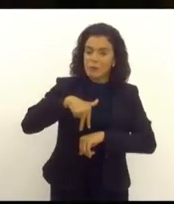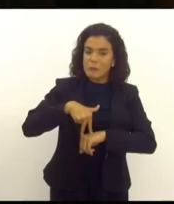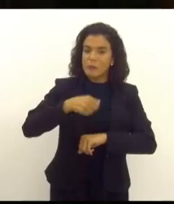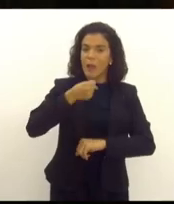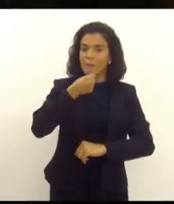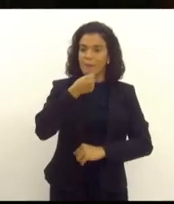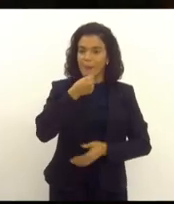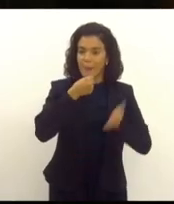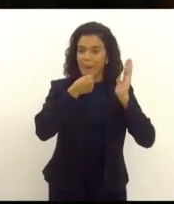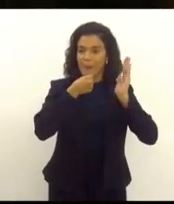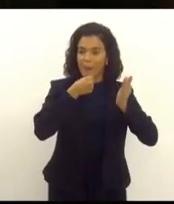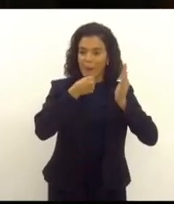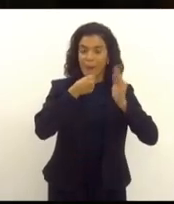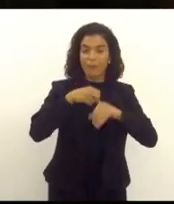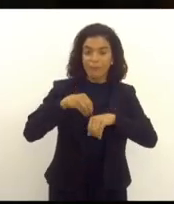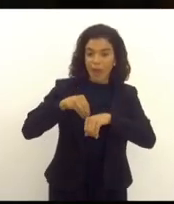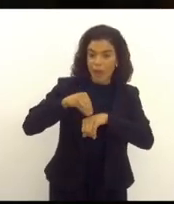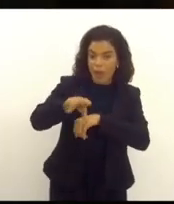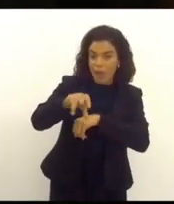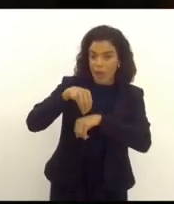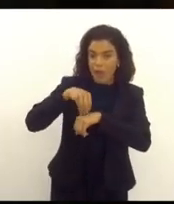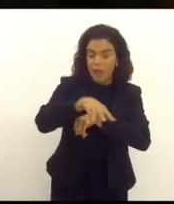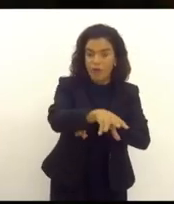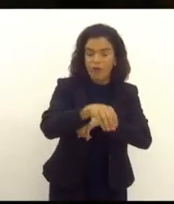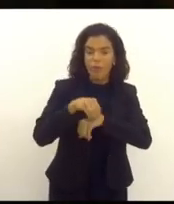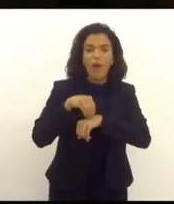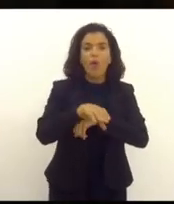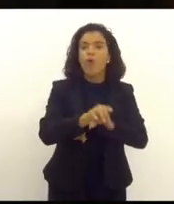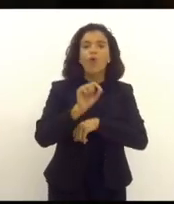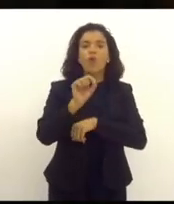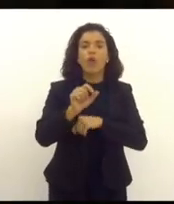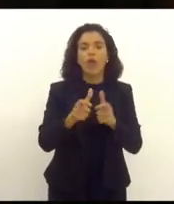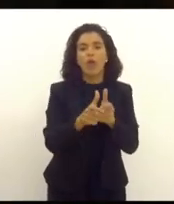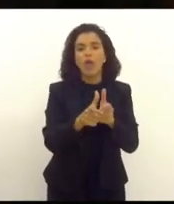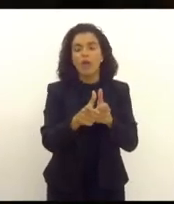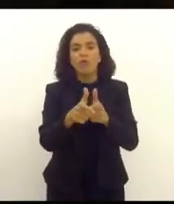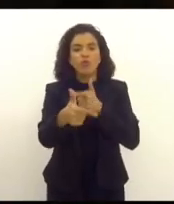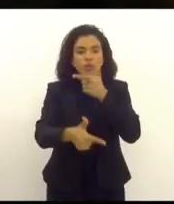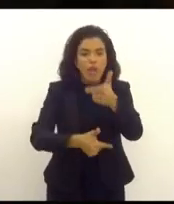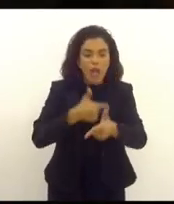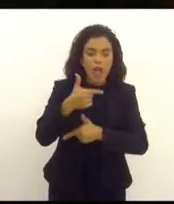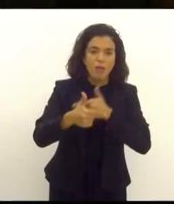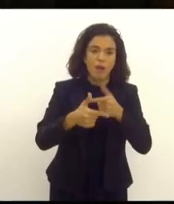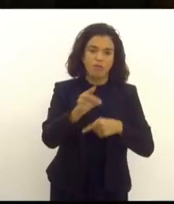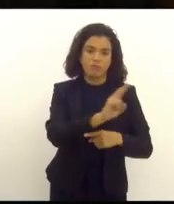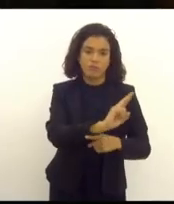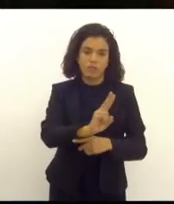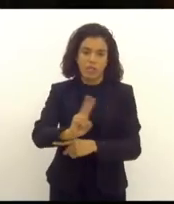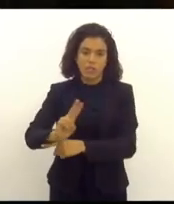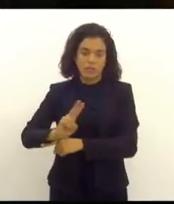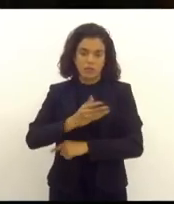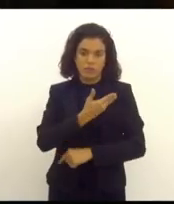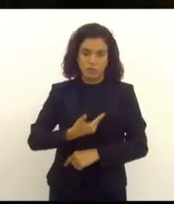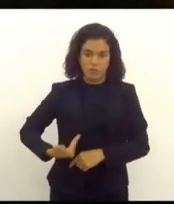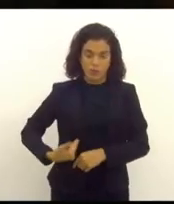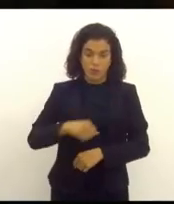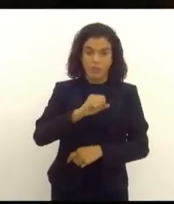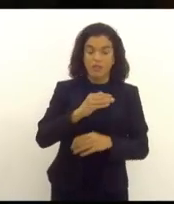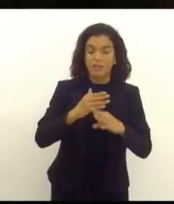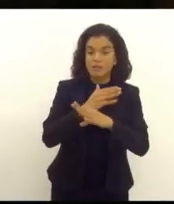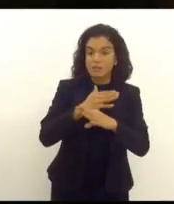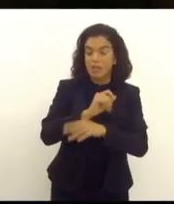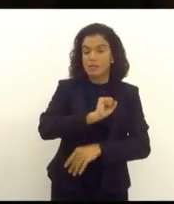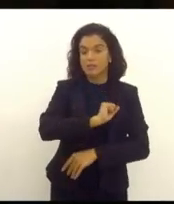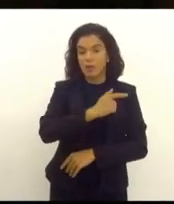Tribuna para informar o avanço do trabalho da segurança pública na cidade de São Gonçalo um conjunto